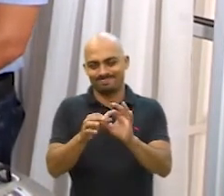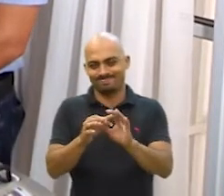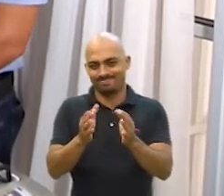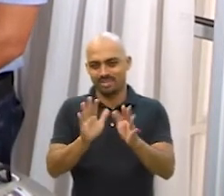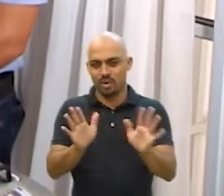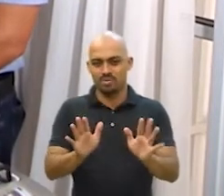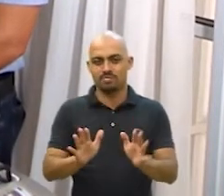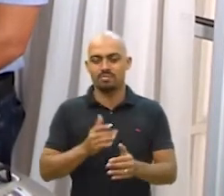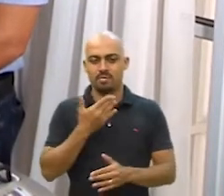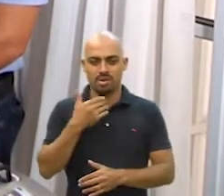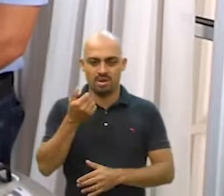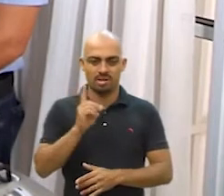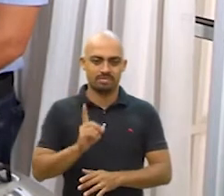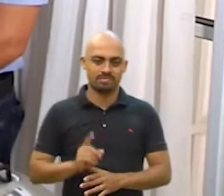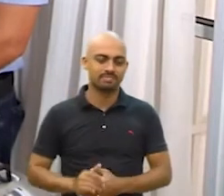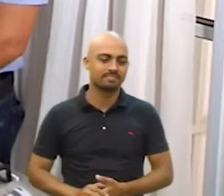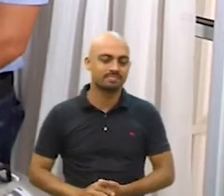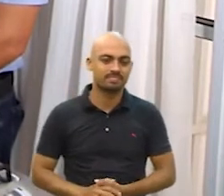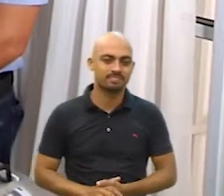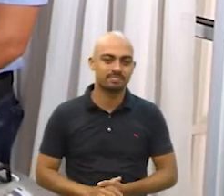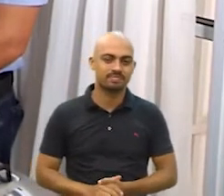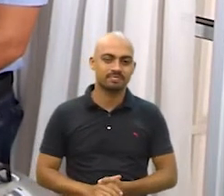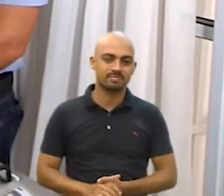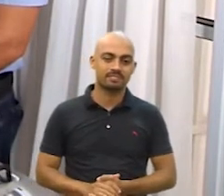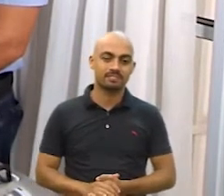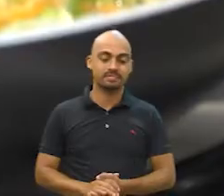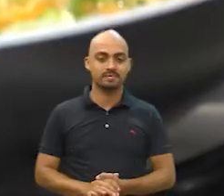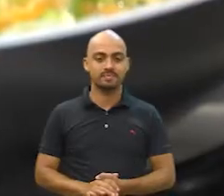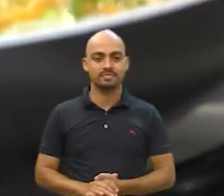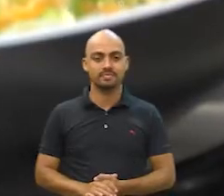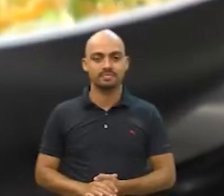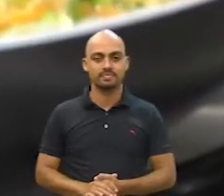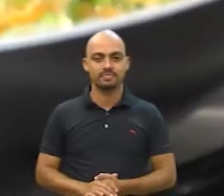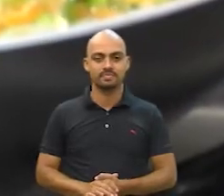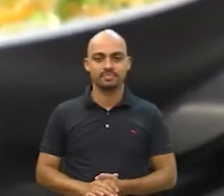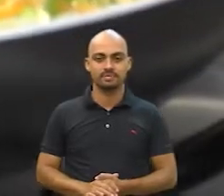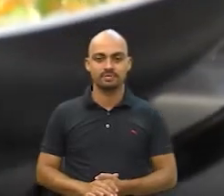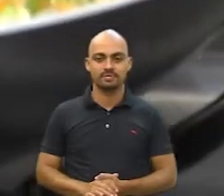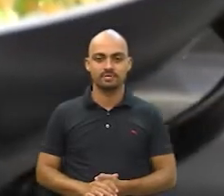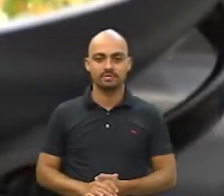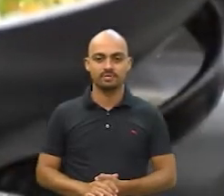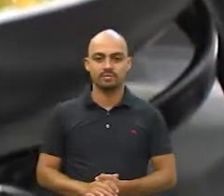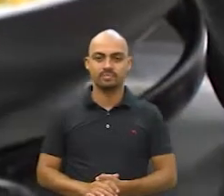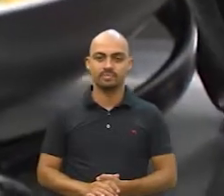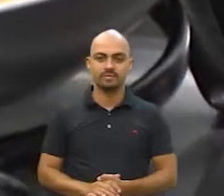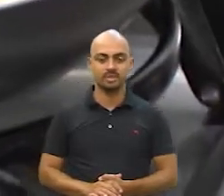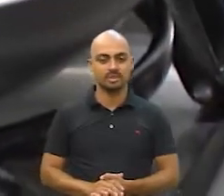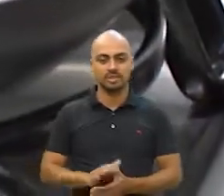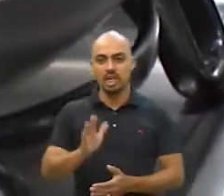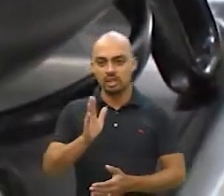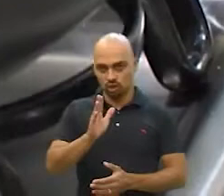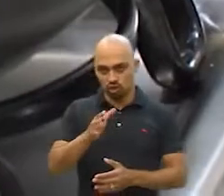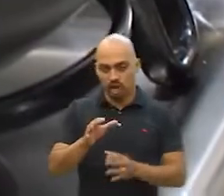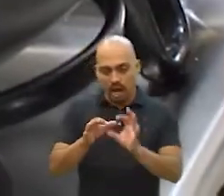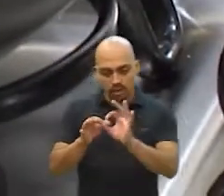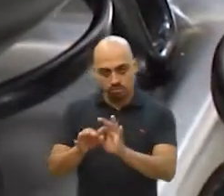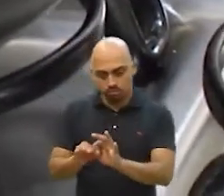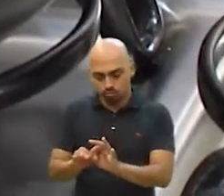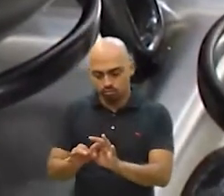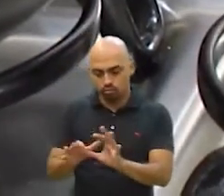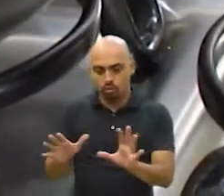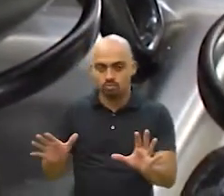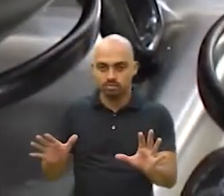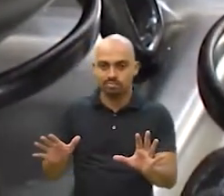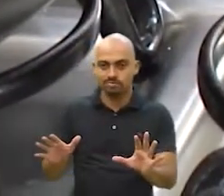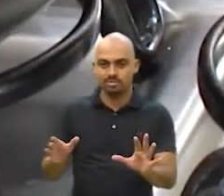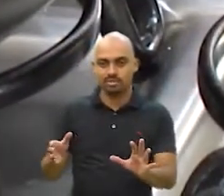é bem gostoso. E aí você, ó, vem. Já vai, ela já vai ela já descolando, vai se, né? Descolando, ó,